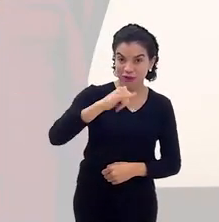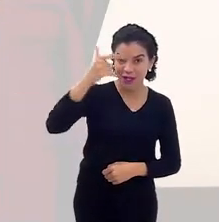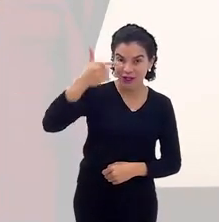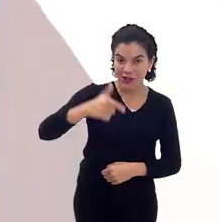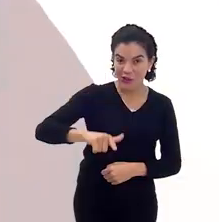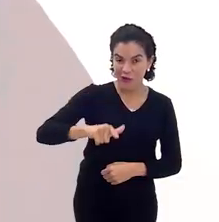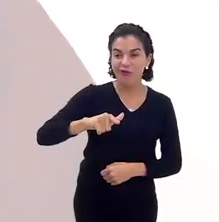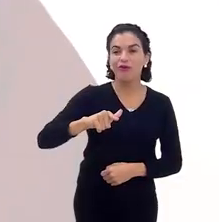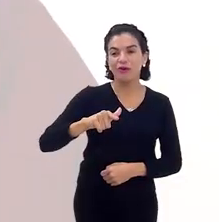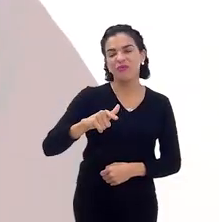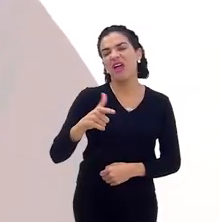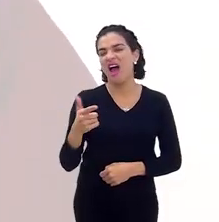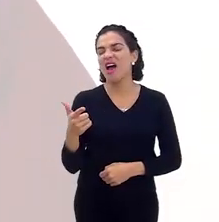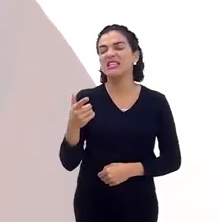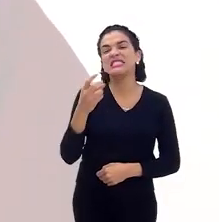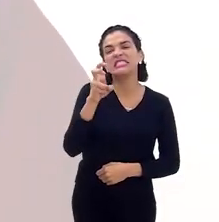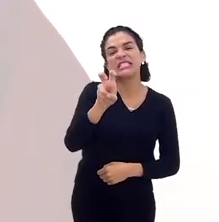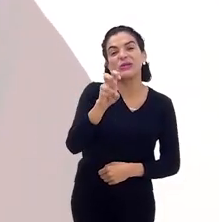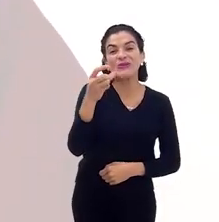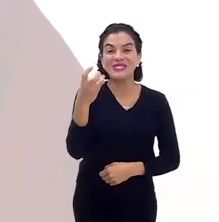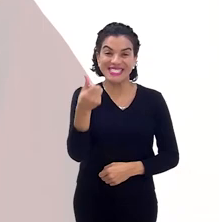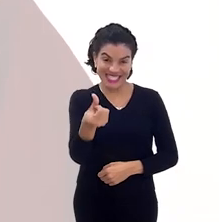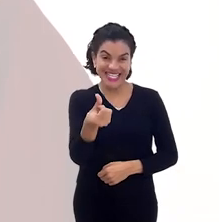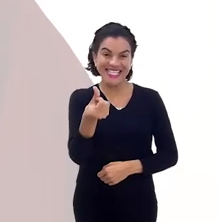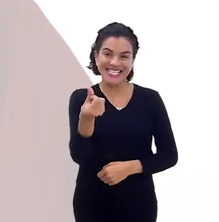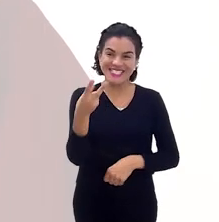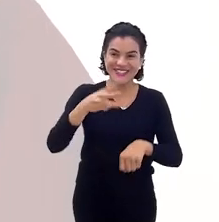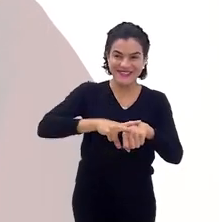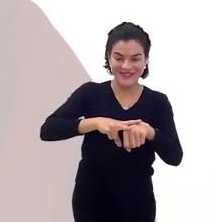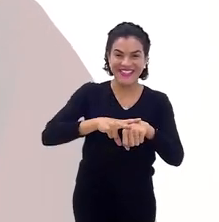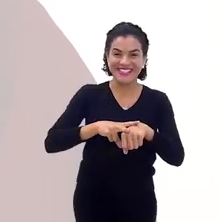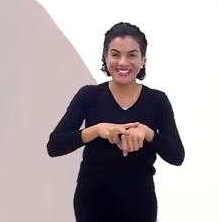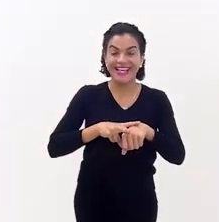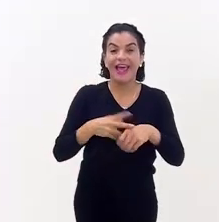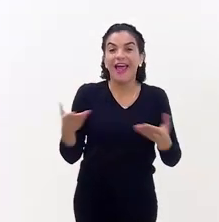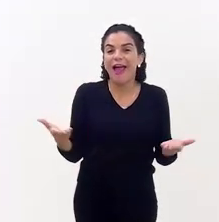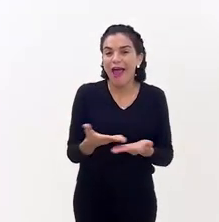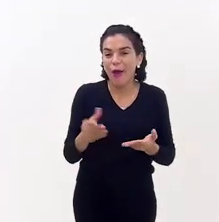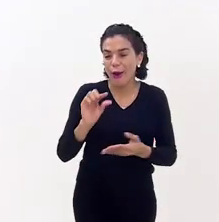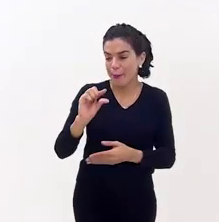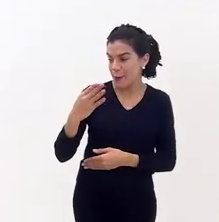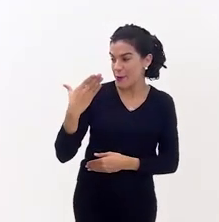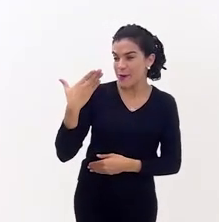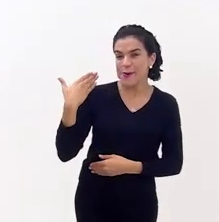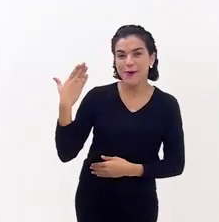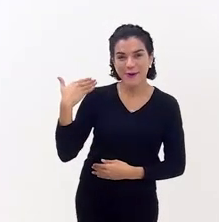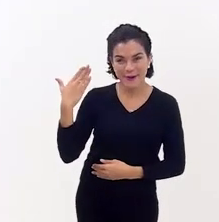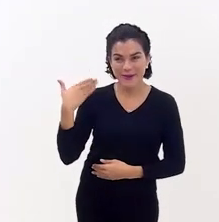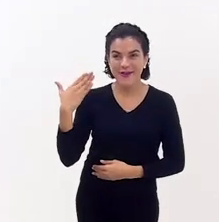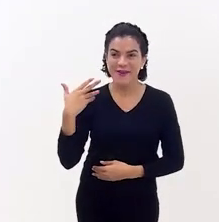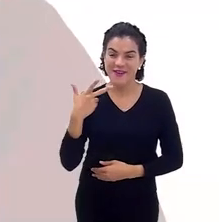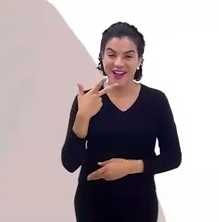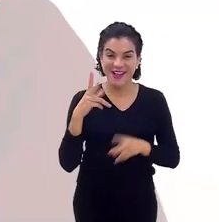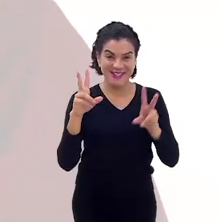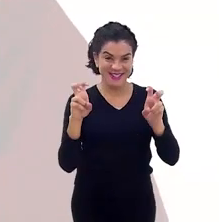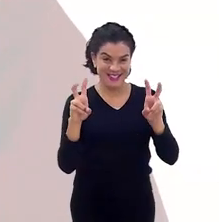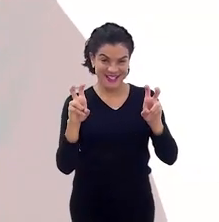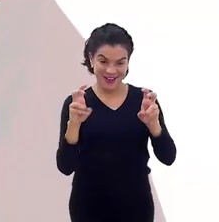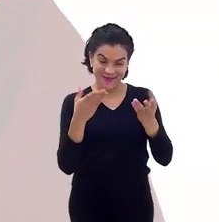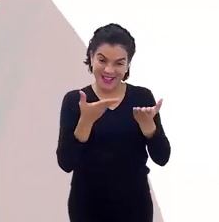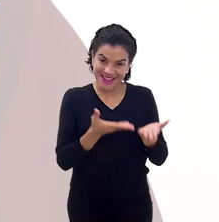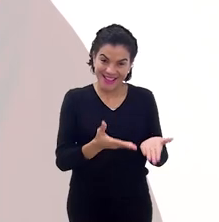E voltei umas 5, 6 vezes, né? E agora, recentemente, né? Falando